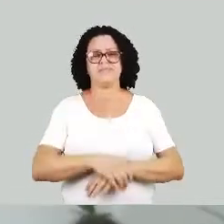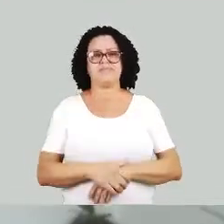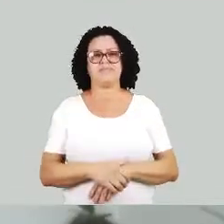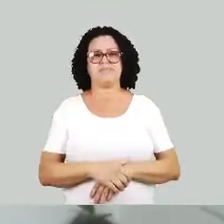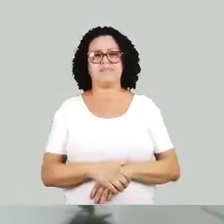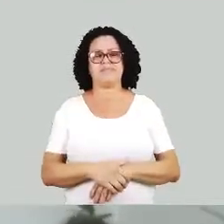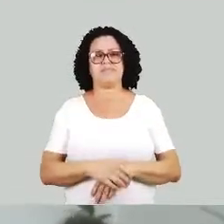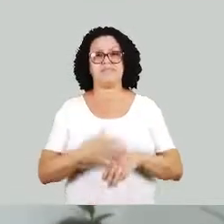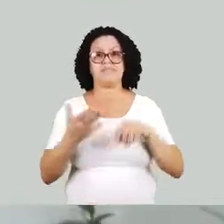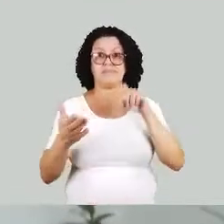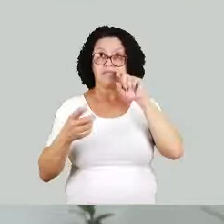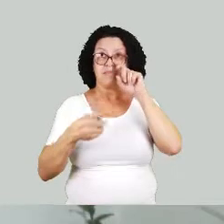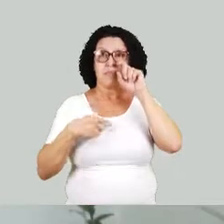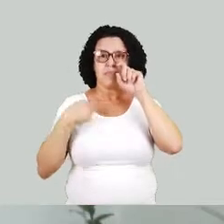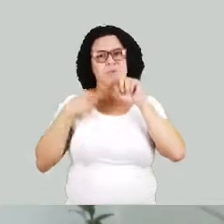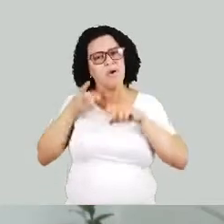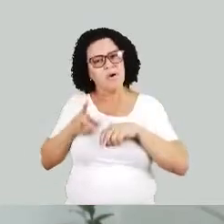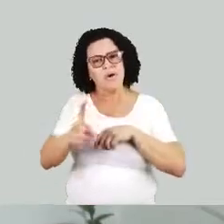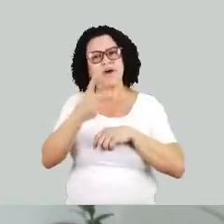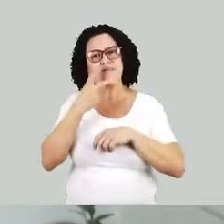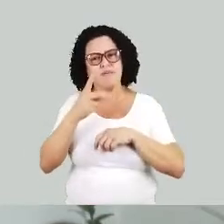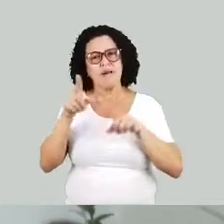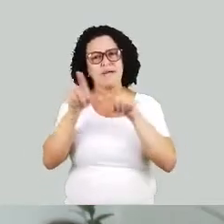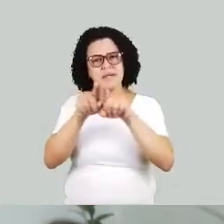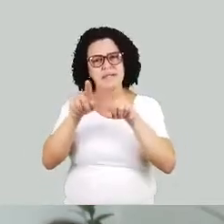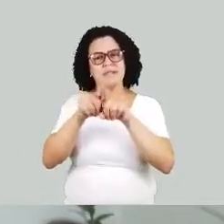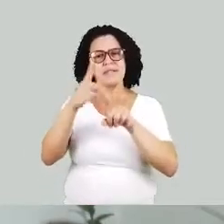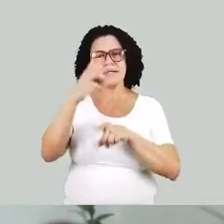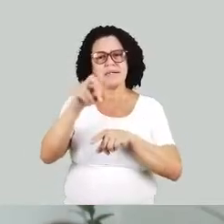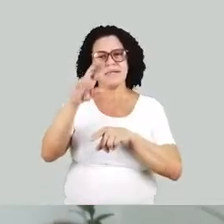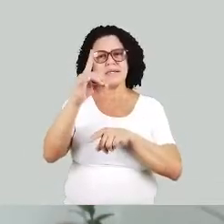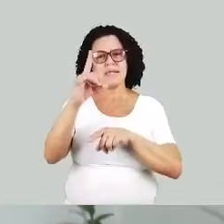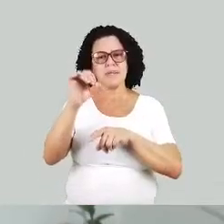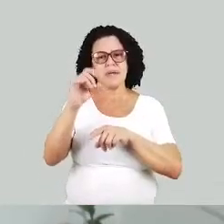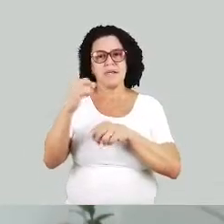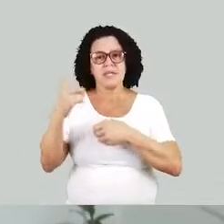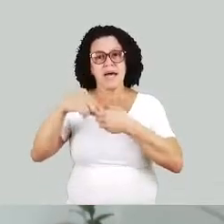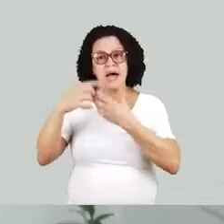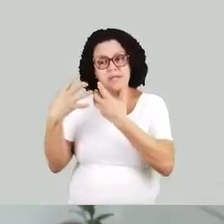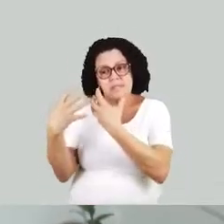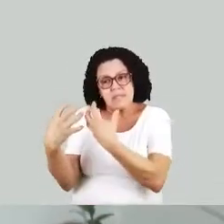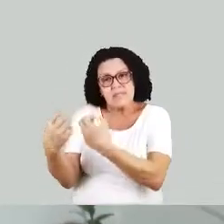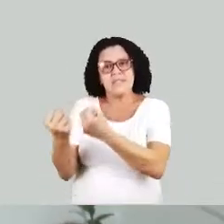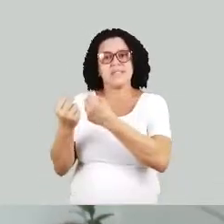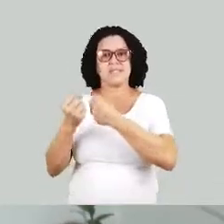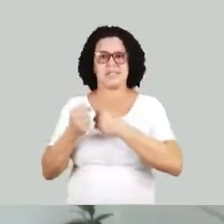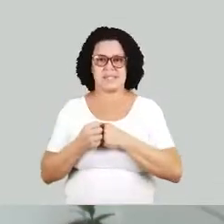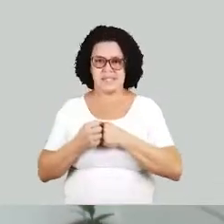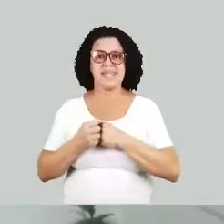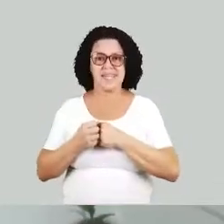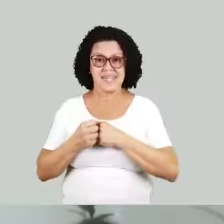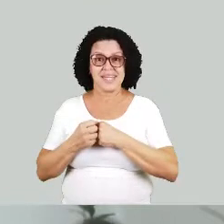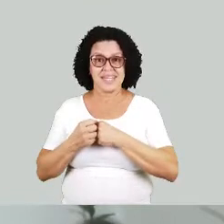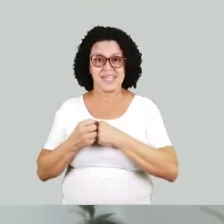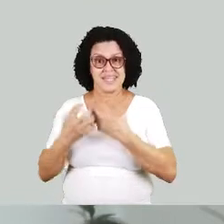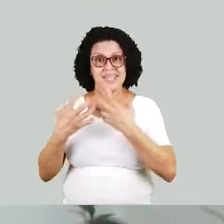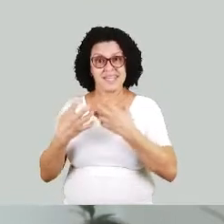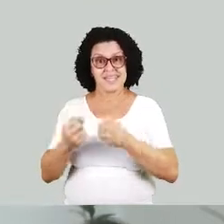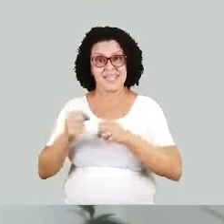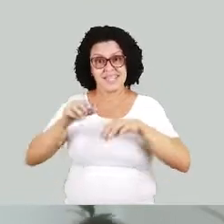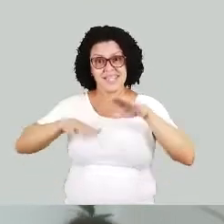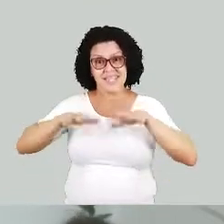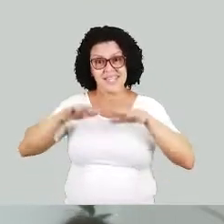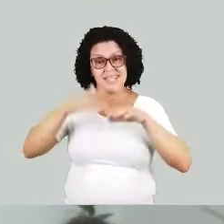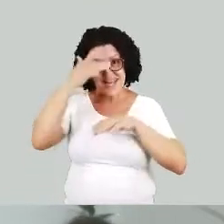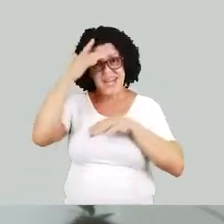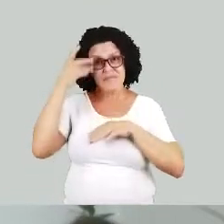E aí vamos falar um pouquinho sobre a questão do perdão e da reconciliação. Muitas vezes as pessoas